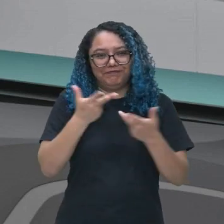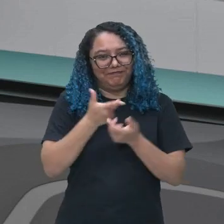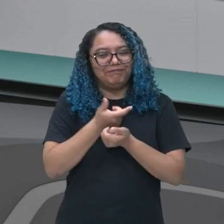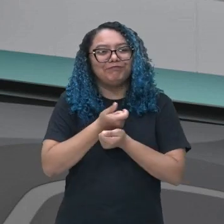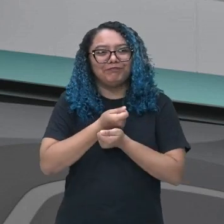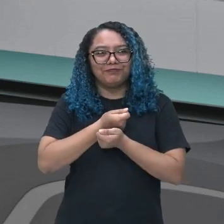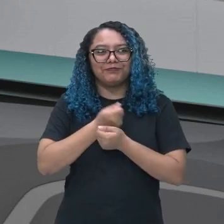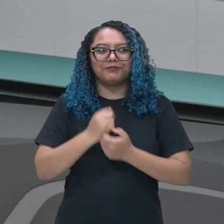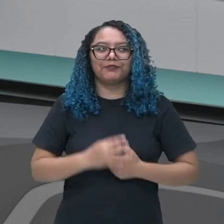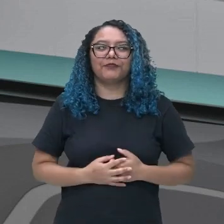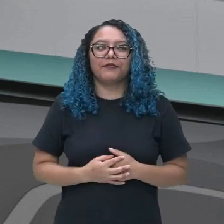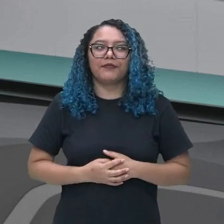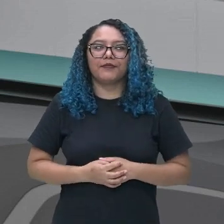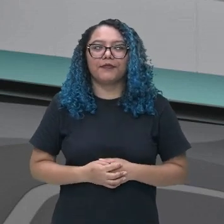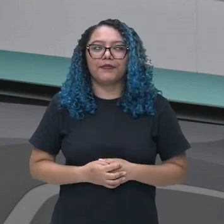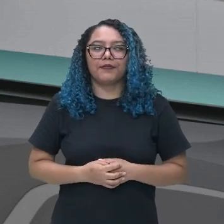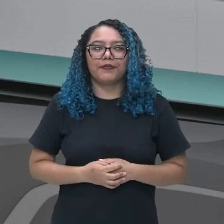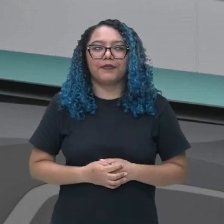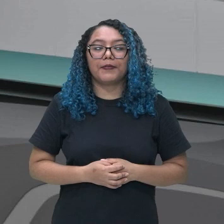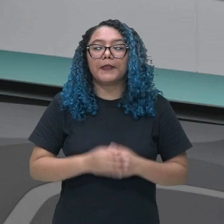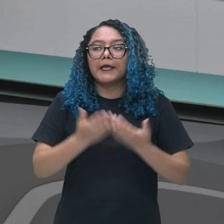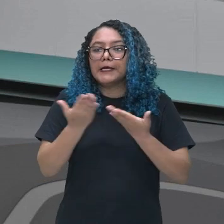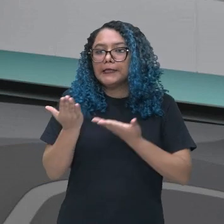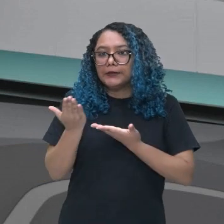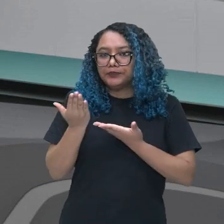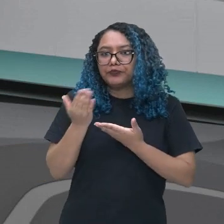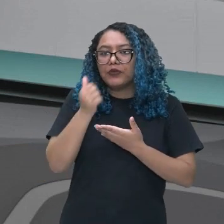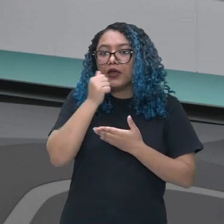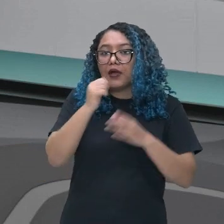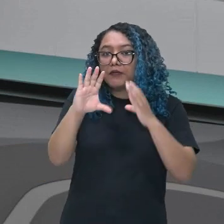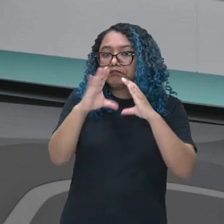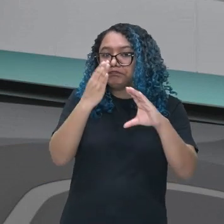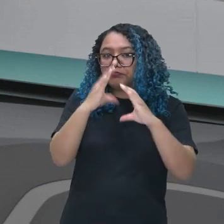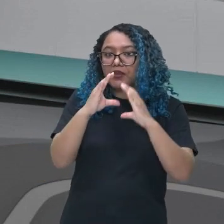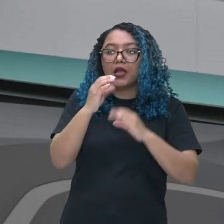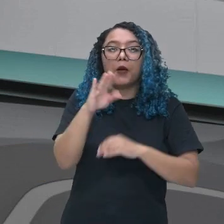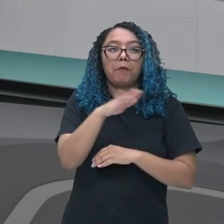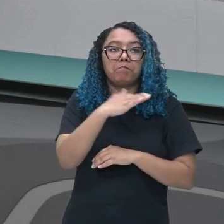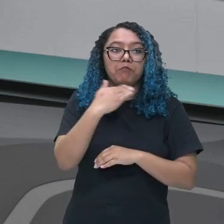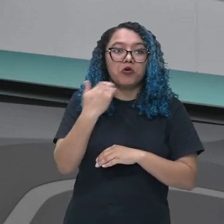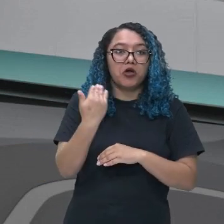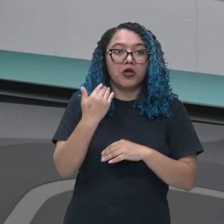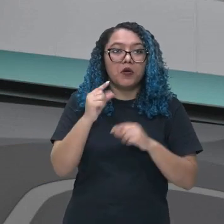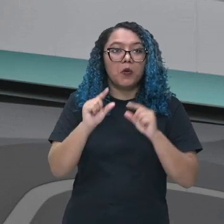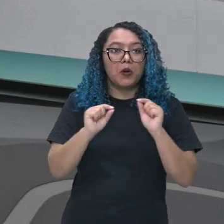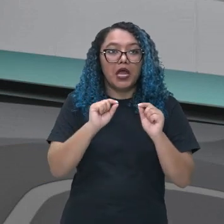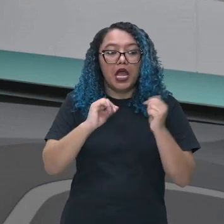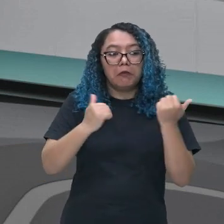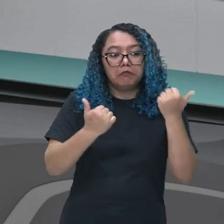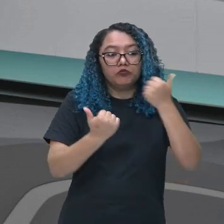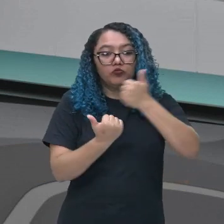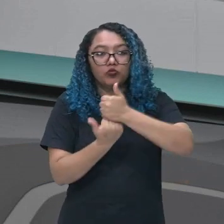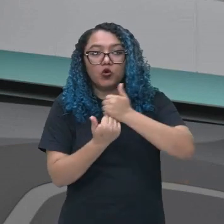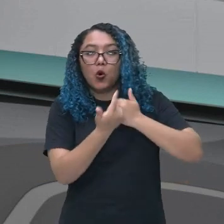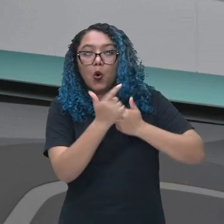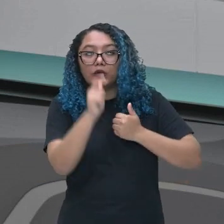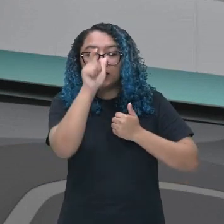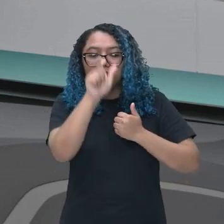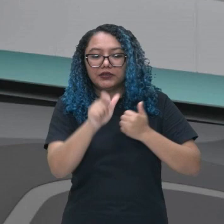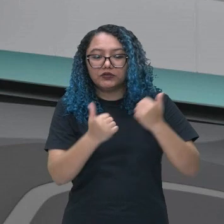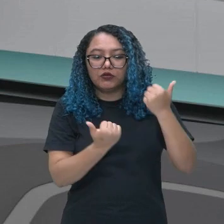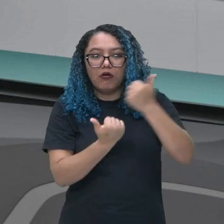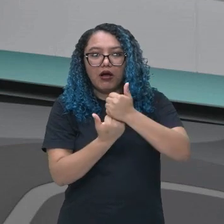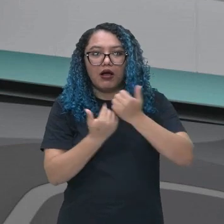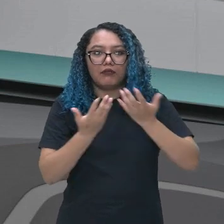aqui. Avril Lavigne morreu e foi substituída. Quem nunca ouviu